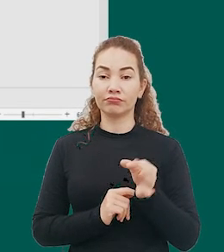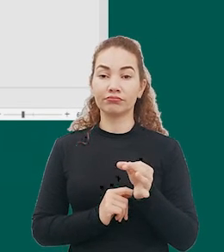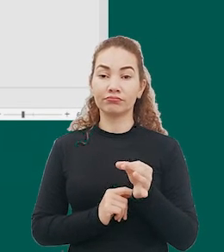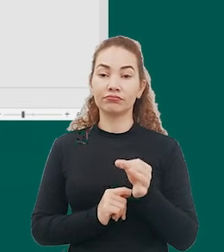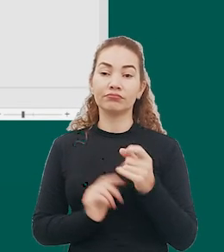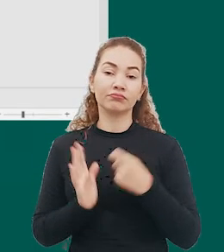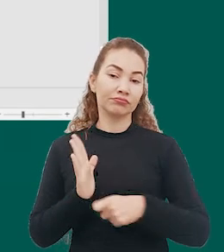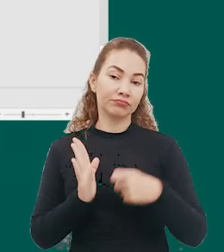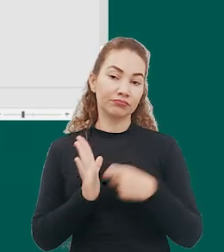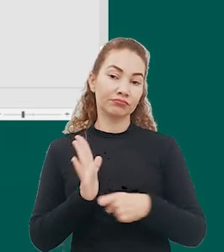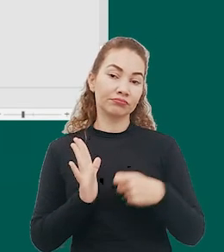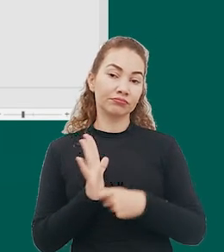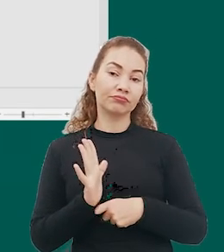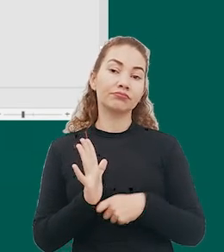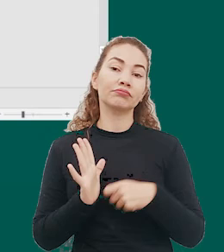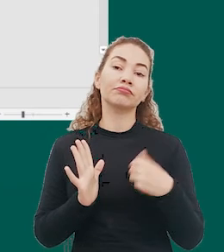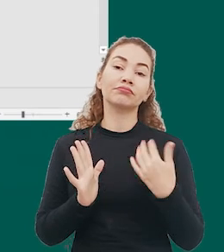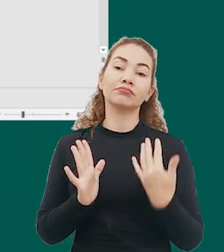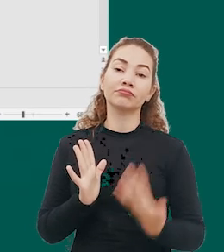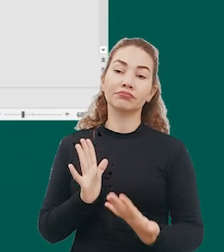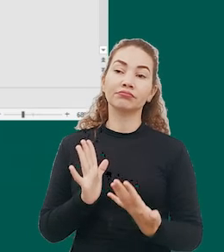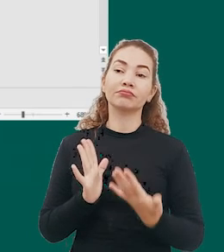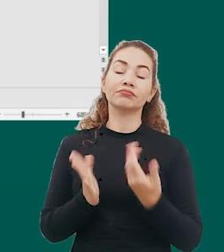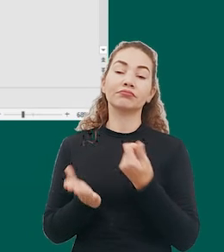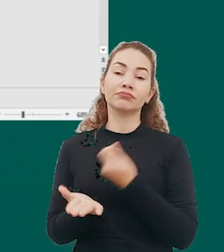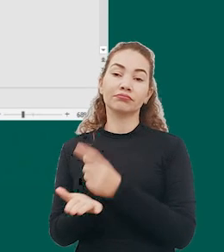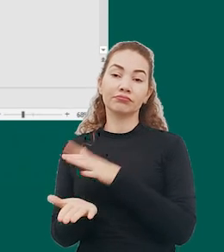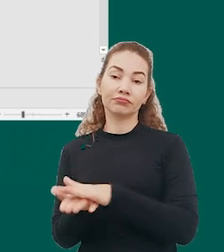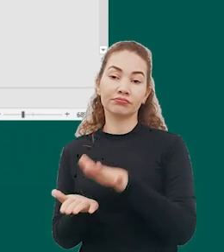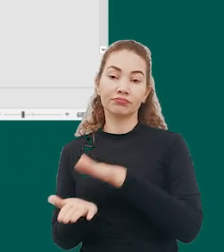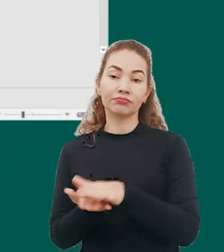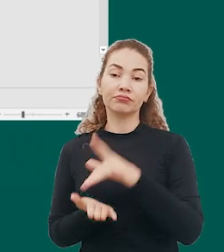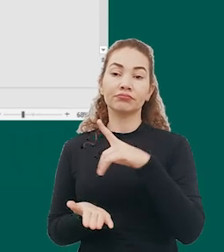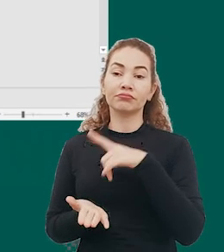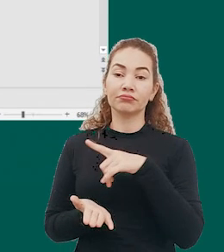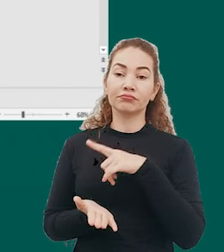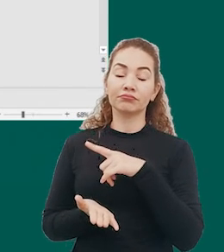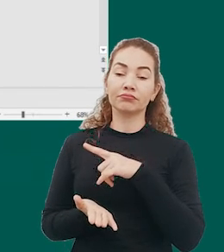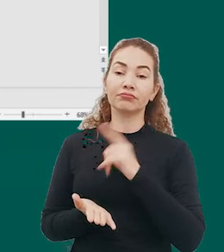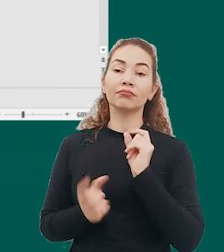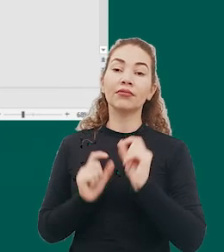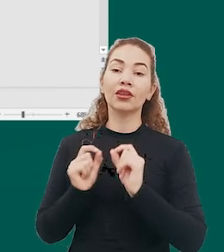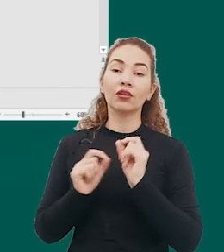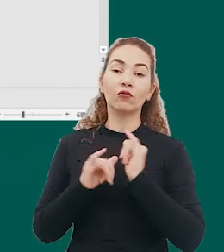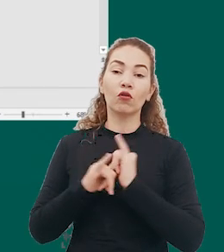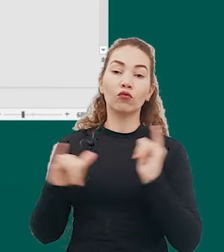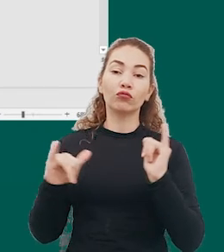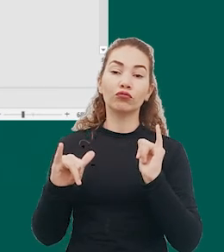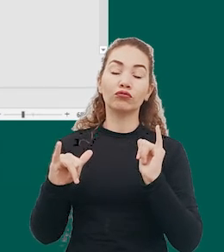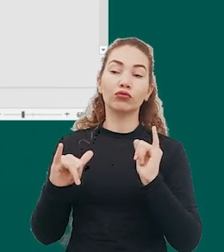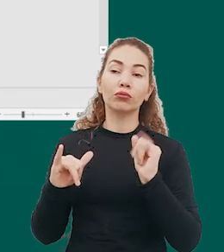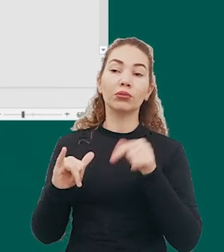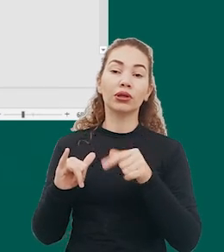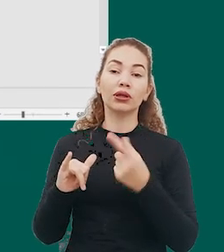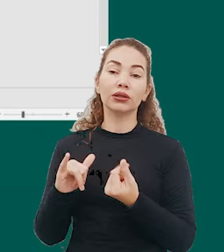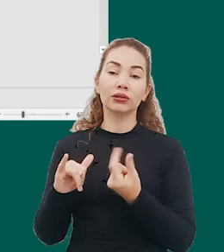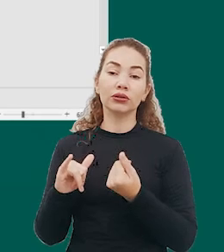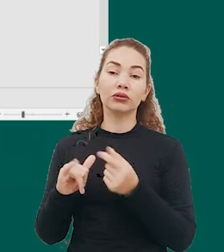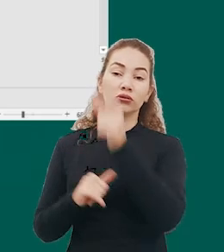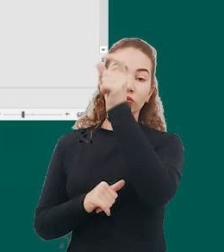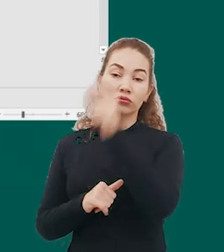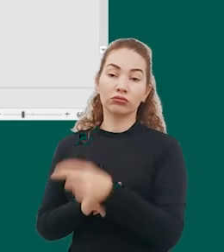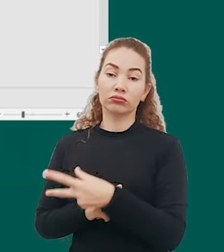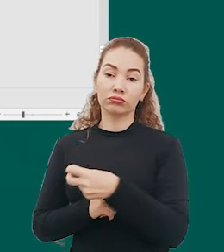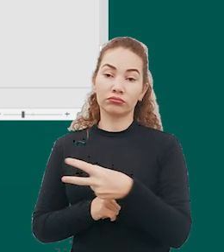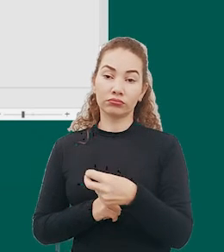As taxas correspondentes, as despesas que eu tive, e vou estar informando, então, esse valor na coluna de